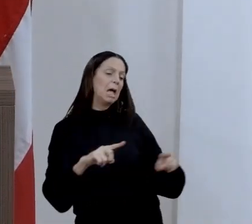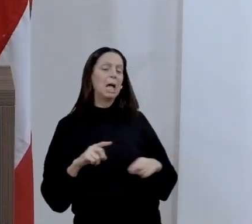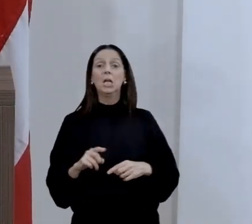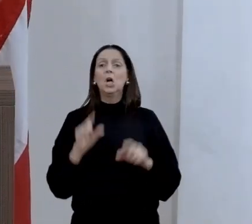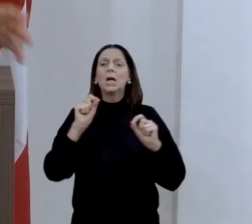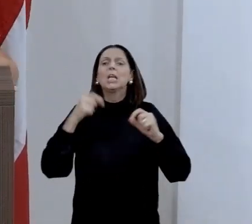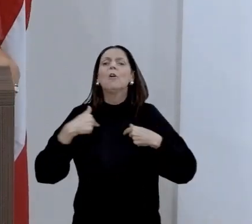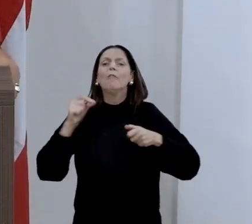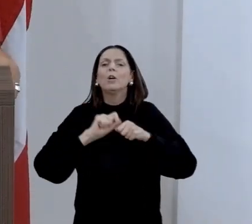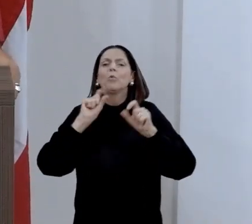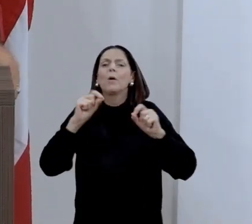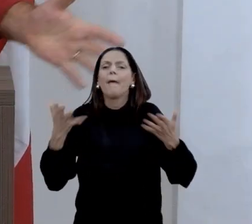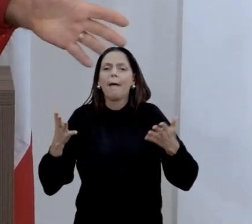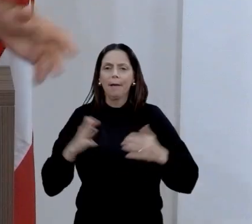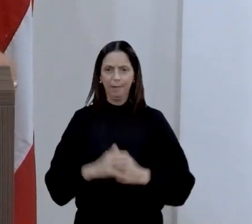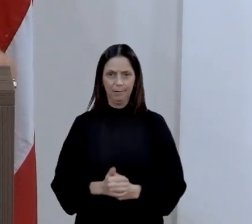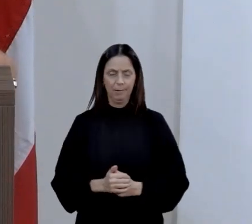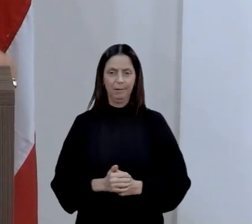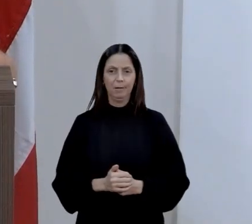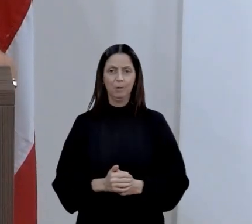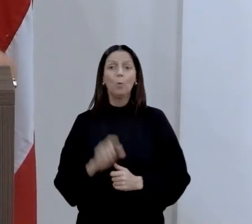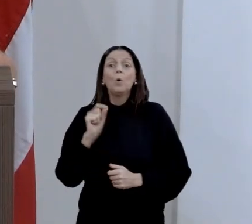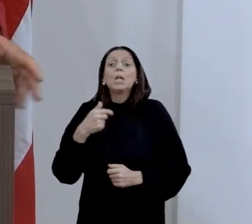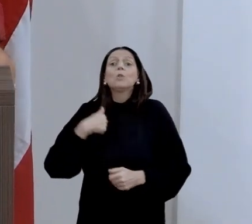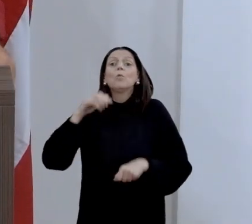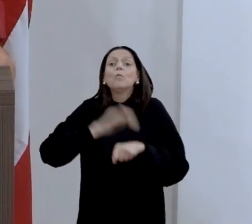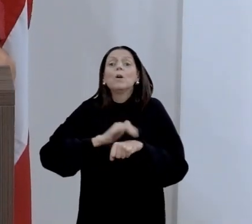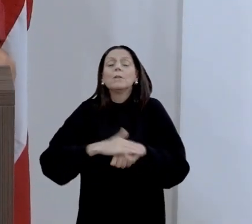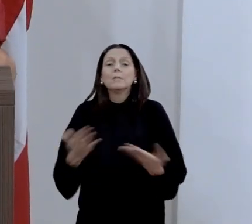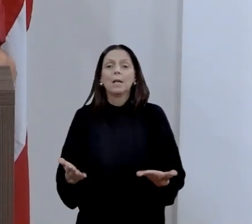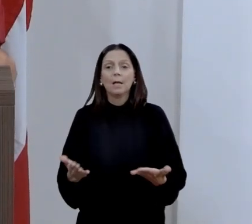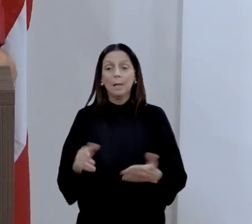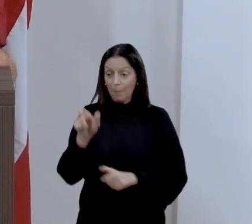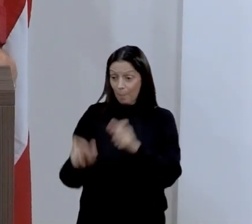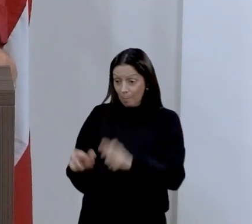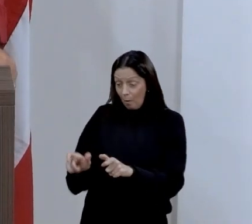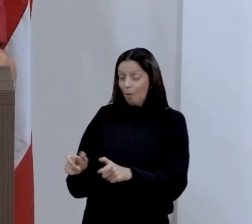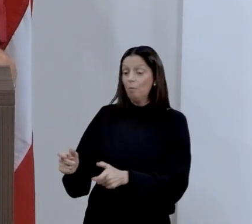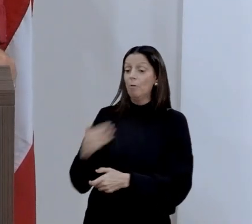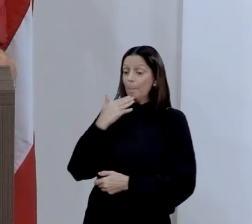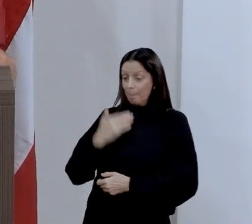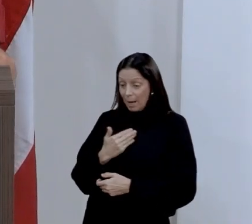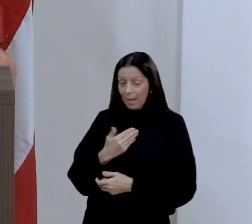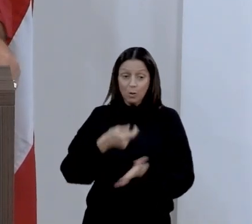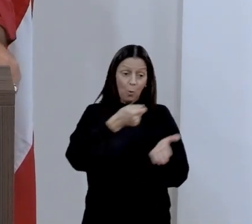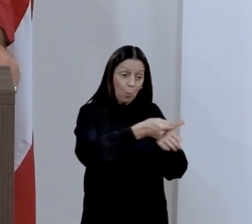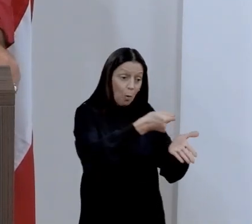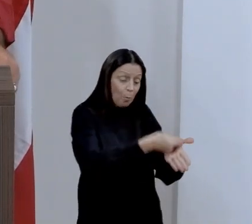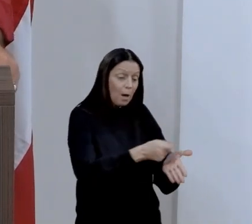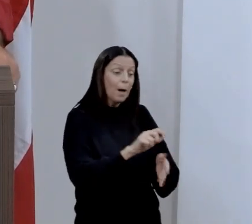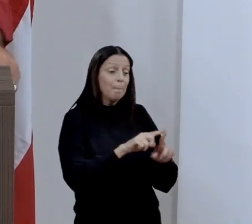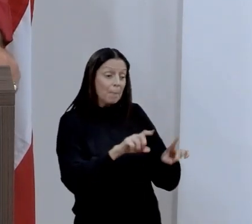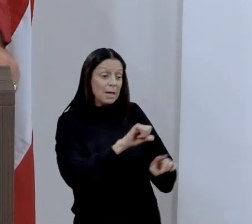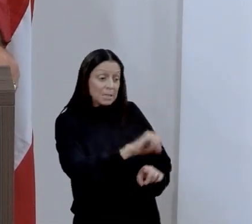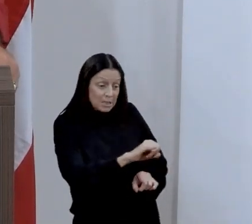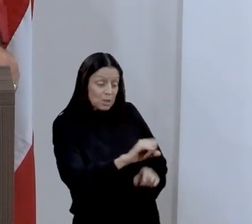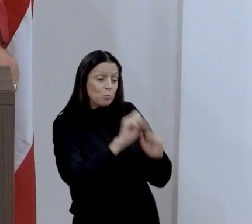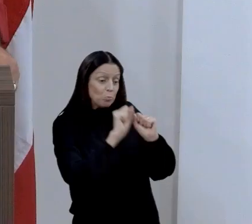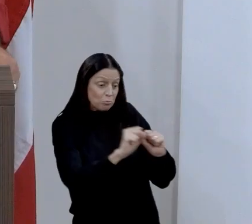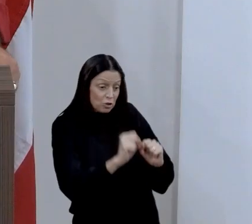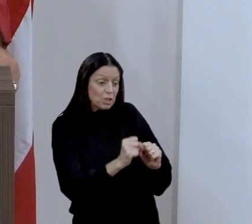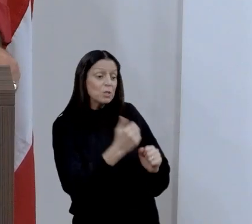não quer que eu faça o quê? Eu estou aqui para fazer o quê? Para cobrar o que o povo nos pede, que o povo precisa. Aí se vocês atenderem, não me custa vir